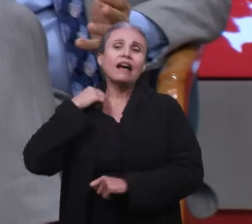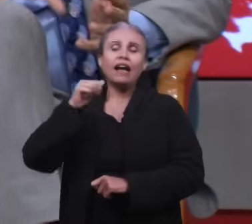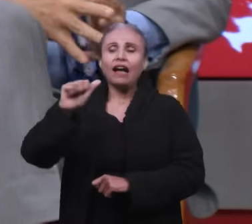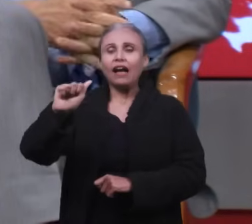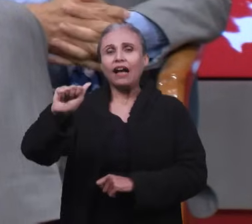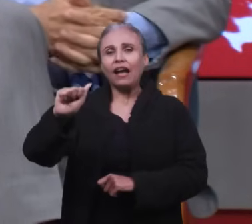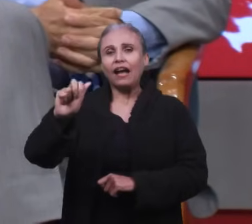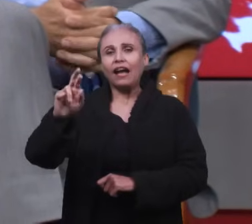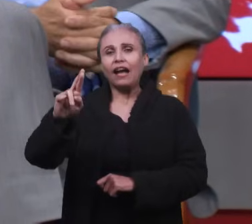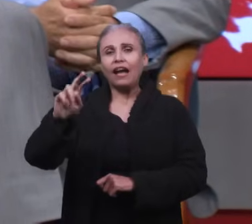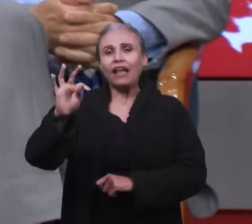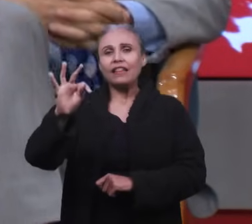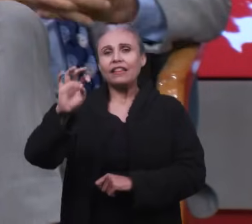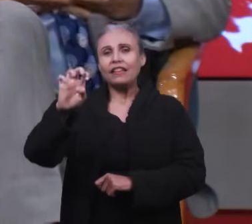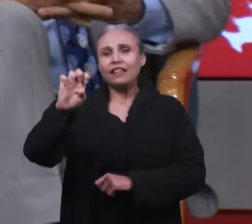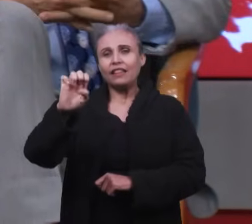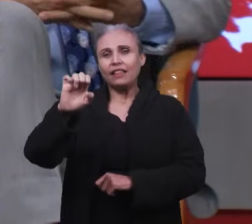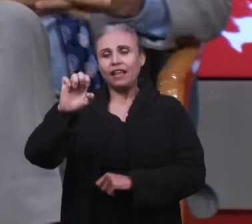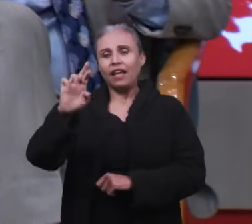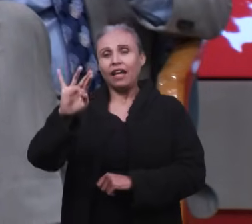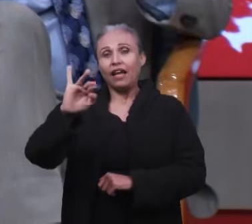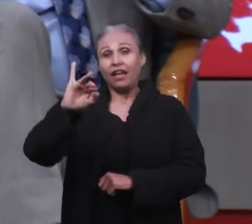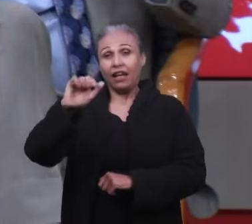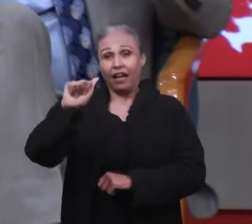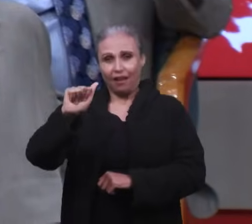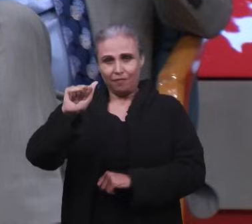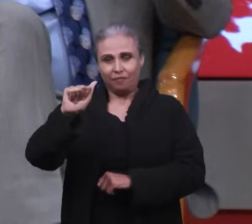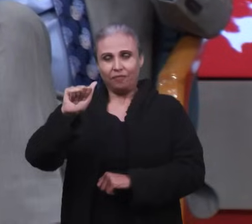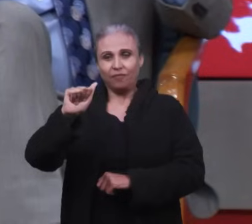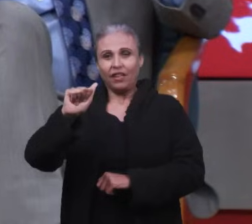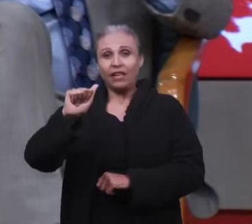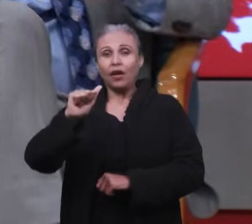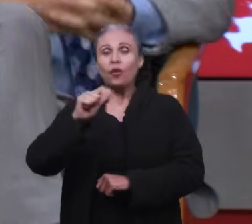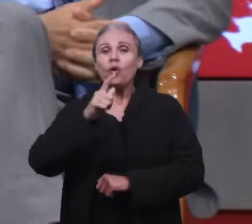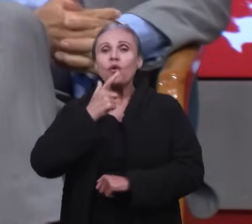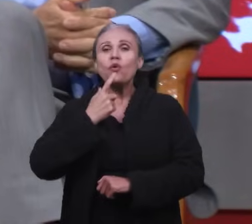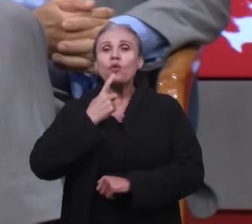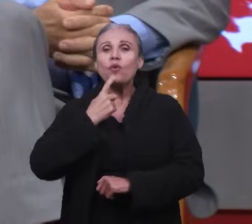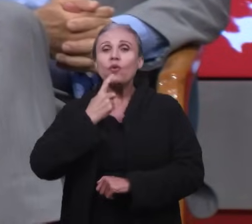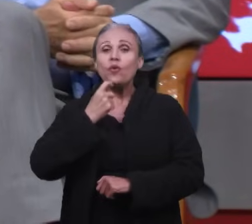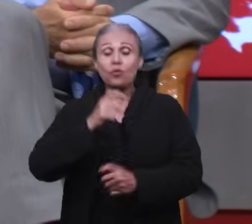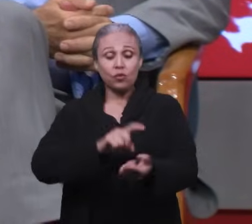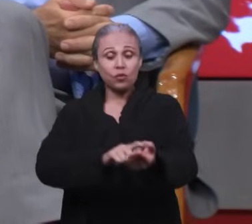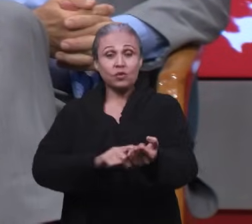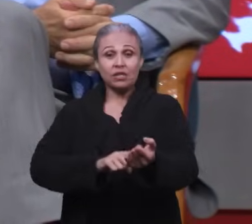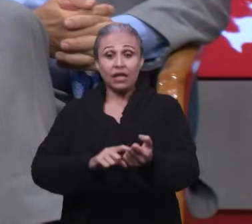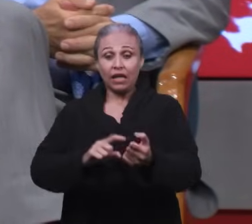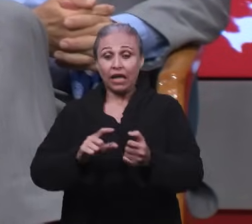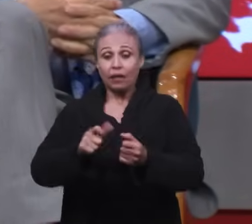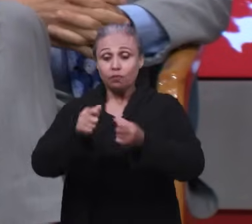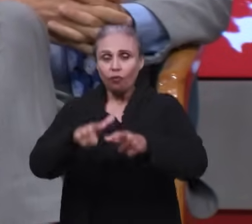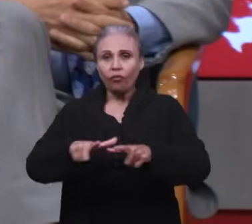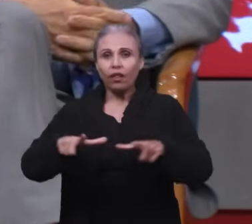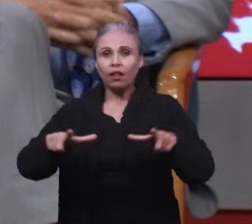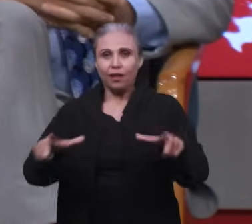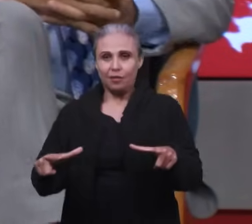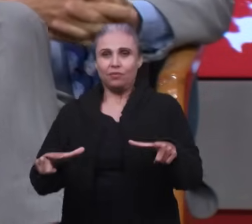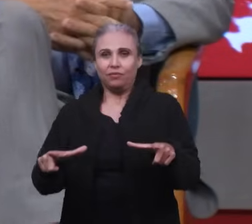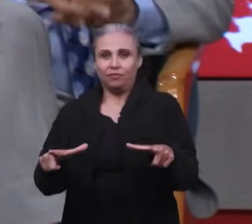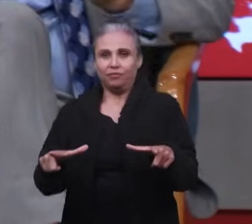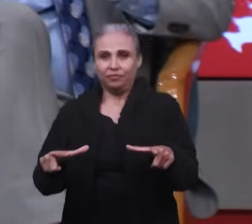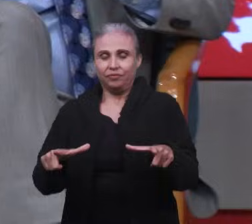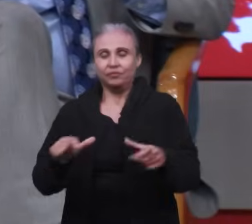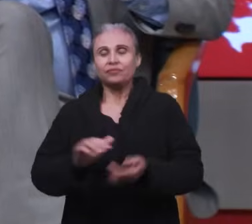onde chega o sangue chamado, entre aspas, o sangue limpo, não é? Já oxigenado,